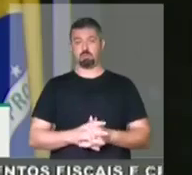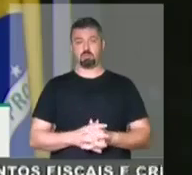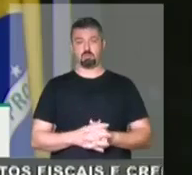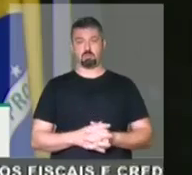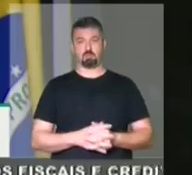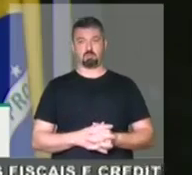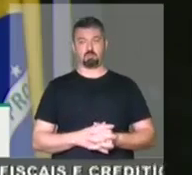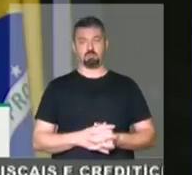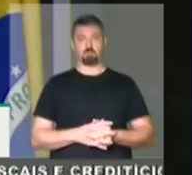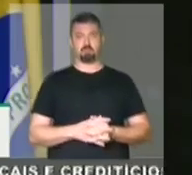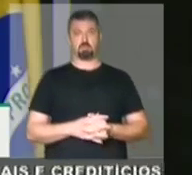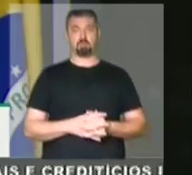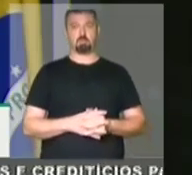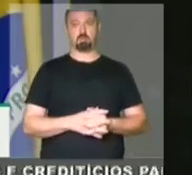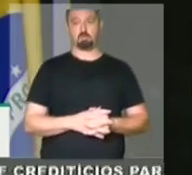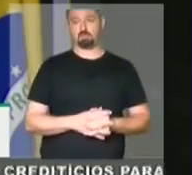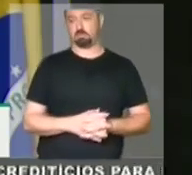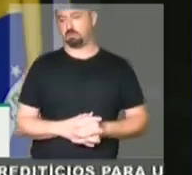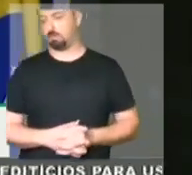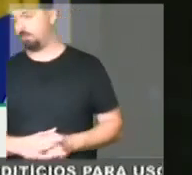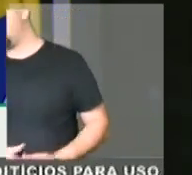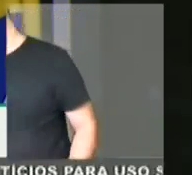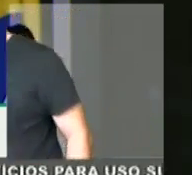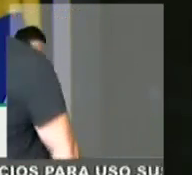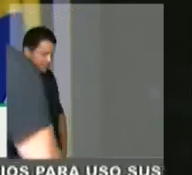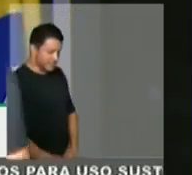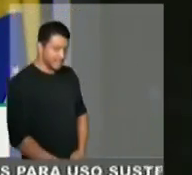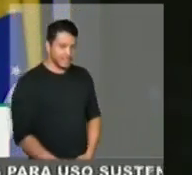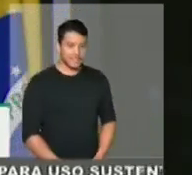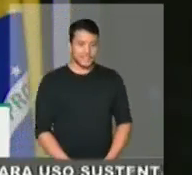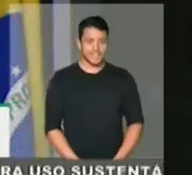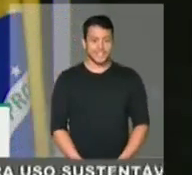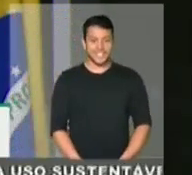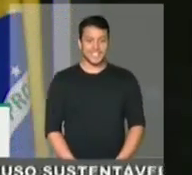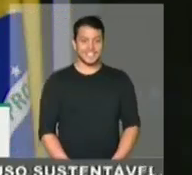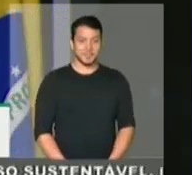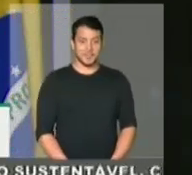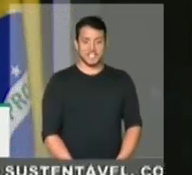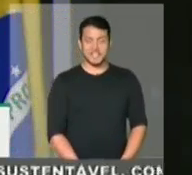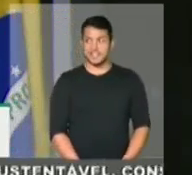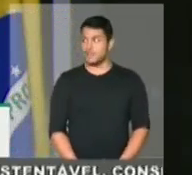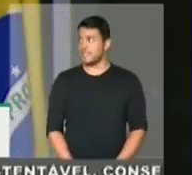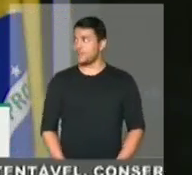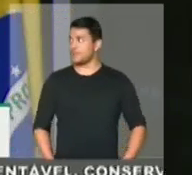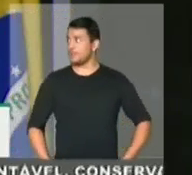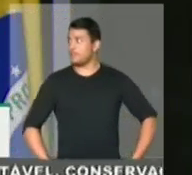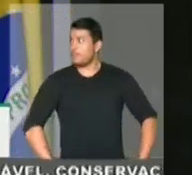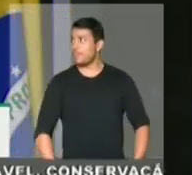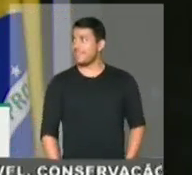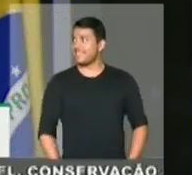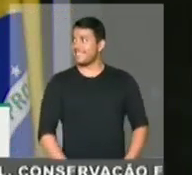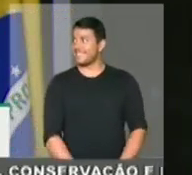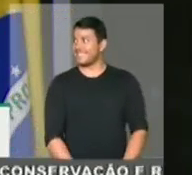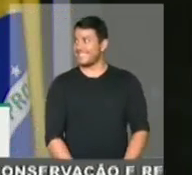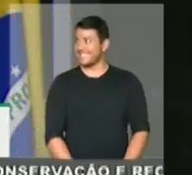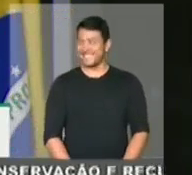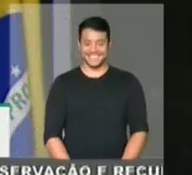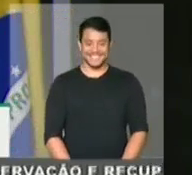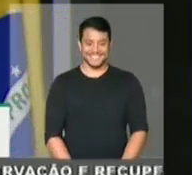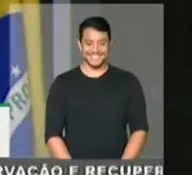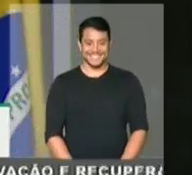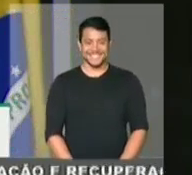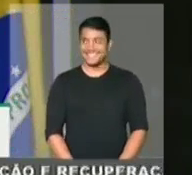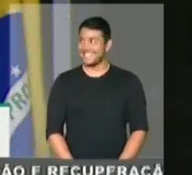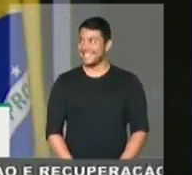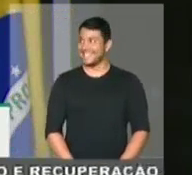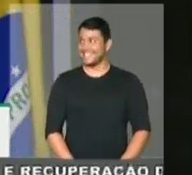em conformidade com os princípios e normas do ordenamento jurídico brasileiro. Também